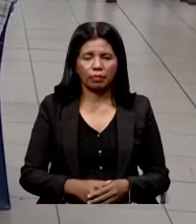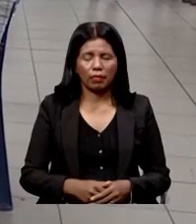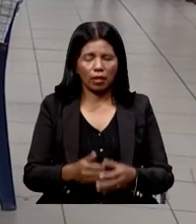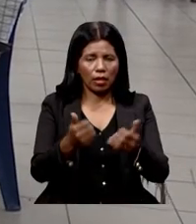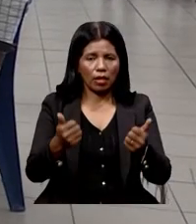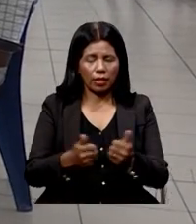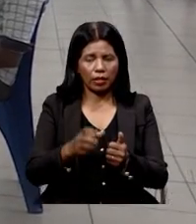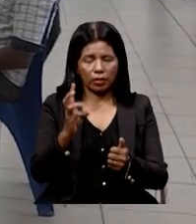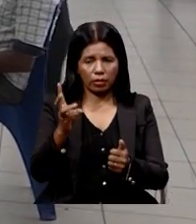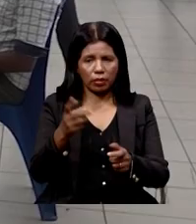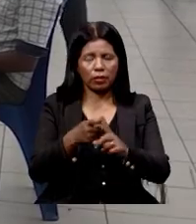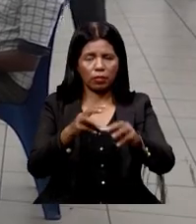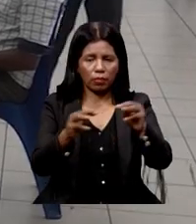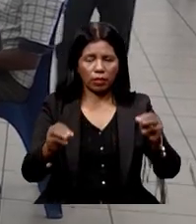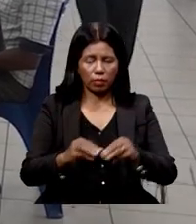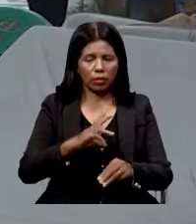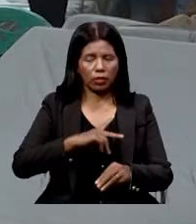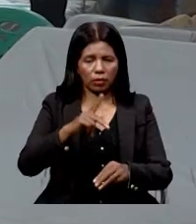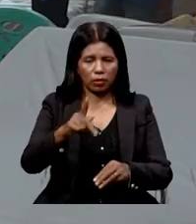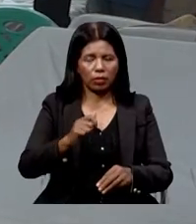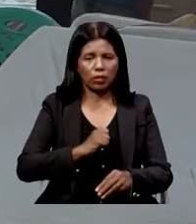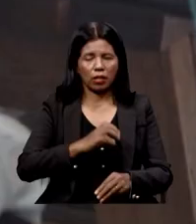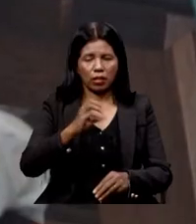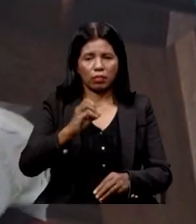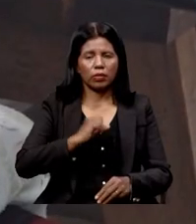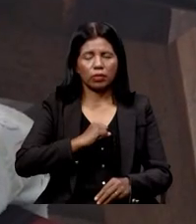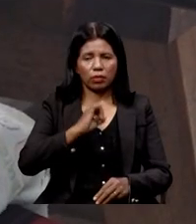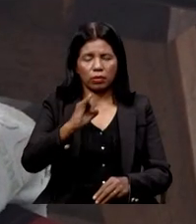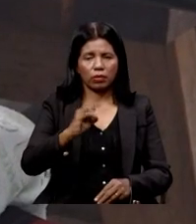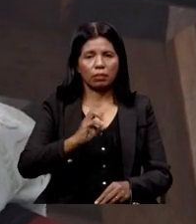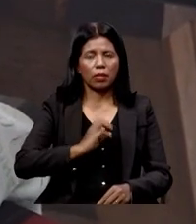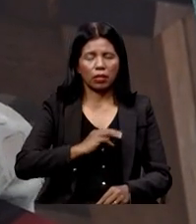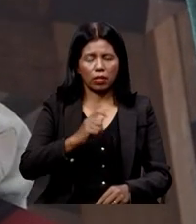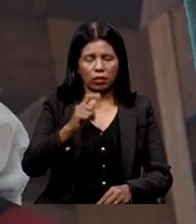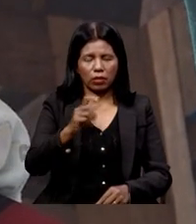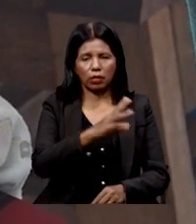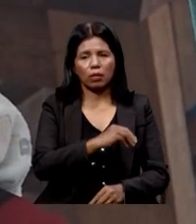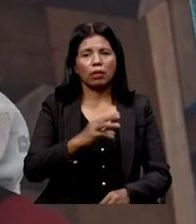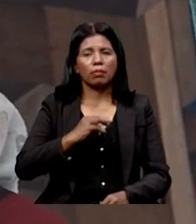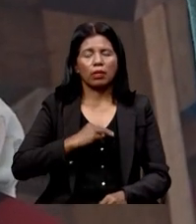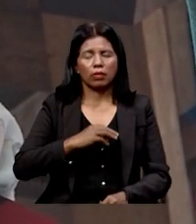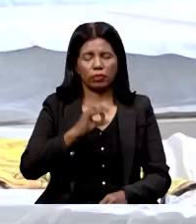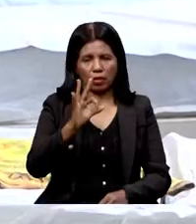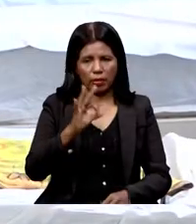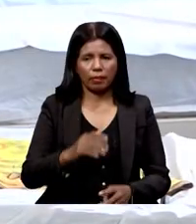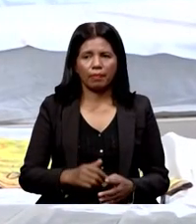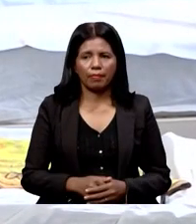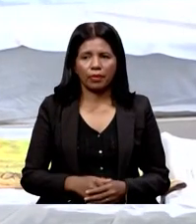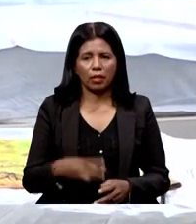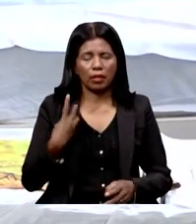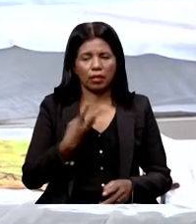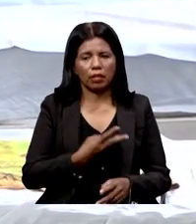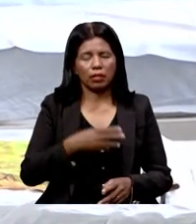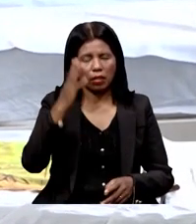Hitunulu ne, ilhusi município Lauteng, Ainaro, Covalima, Manatutu no Manufai. Itatene,